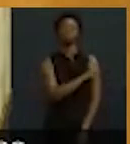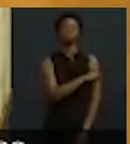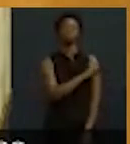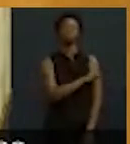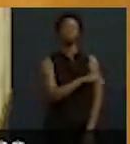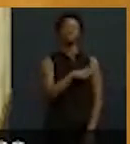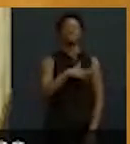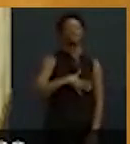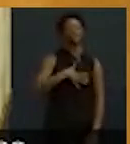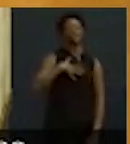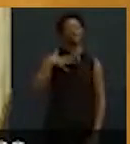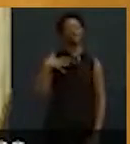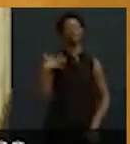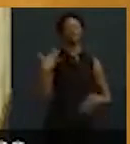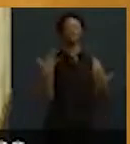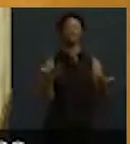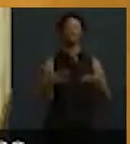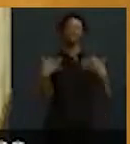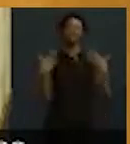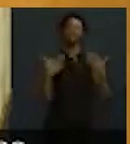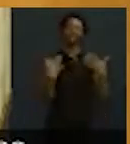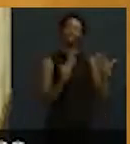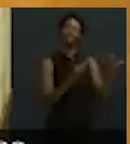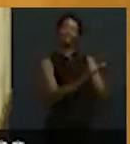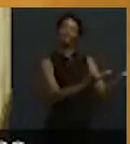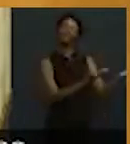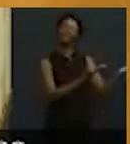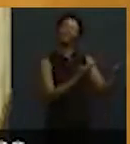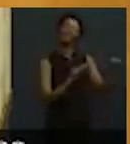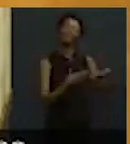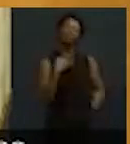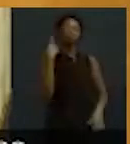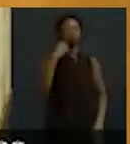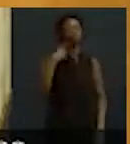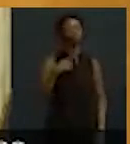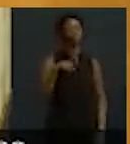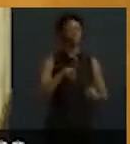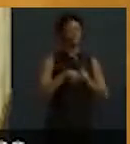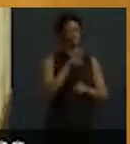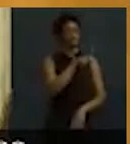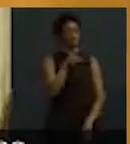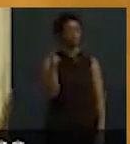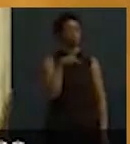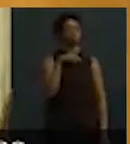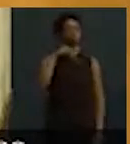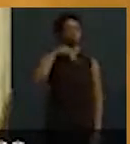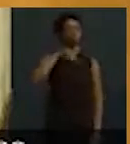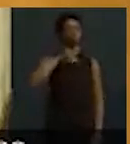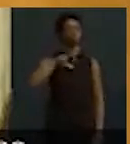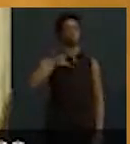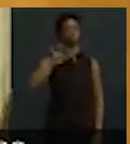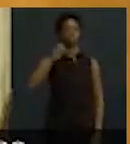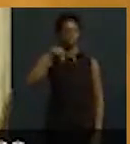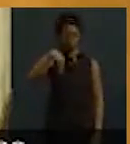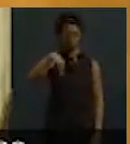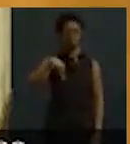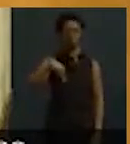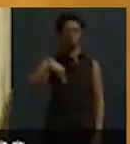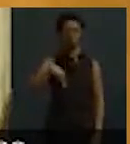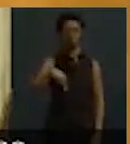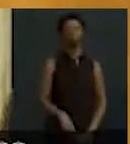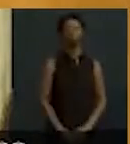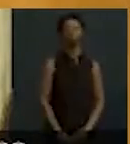Janeiro tem a honra de convidar o advogado e professor Newton César da